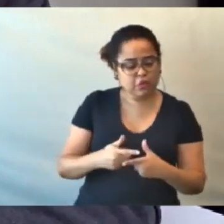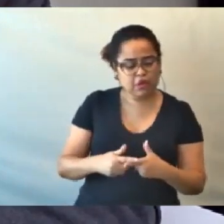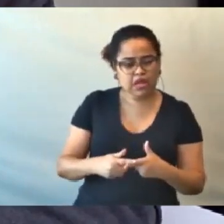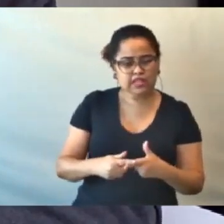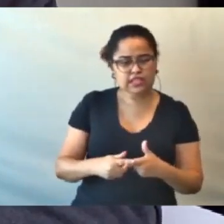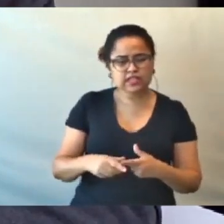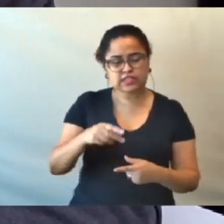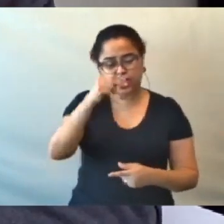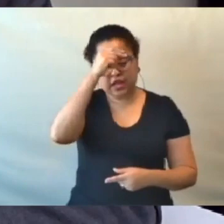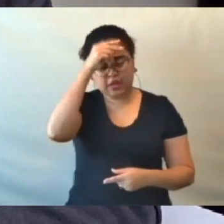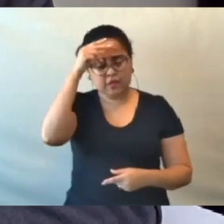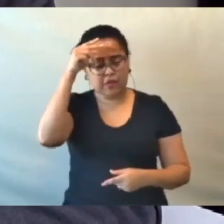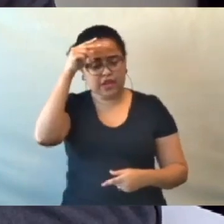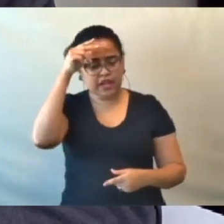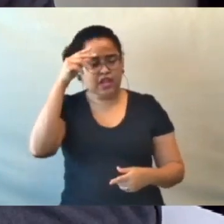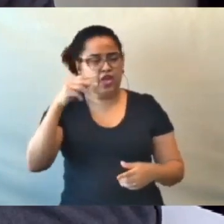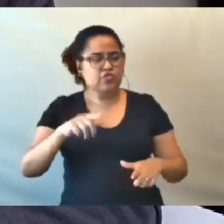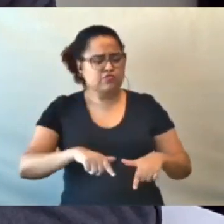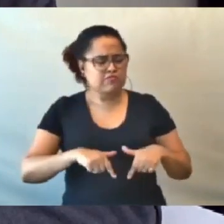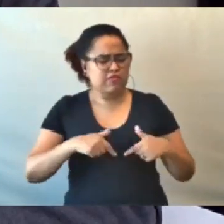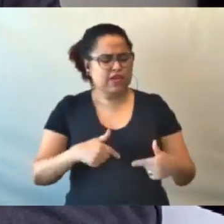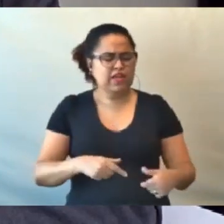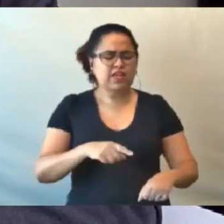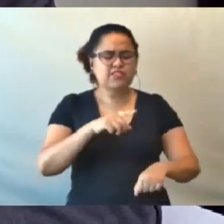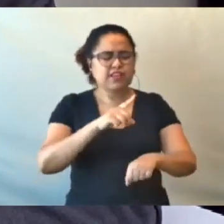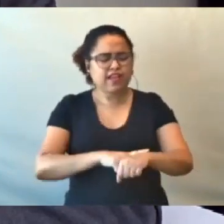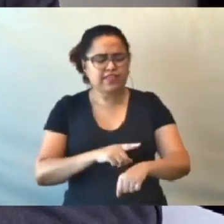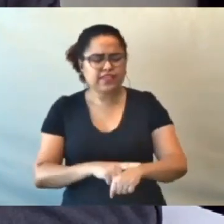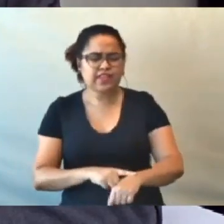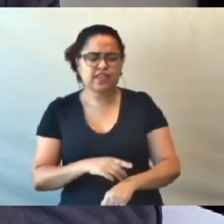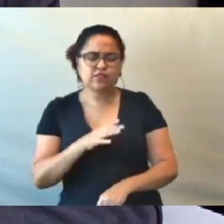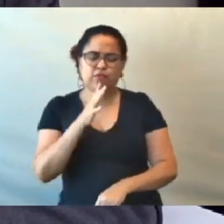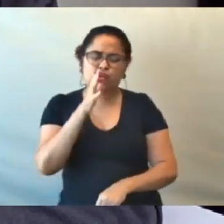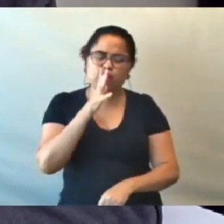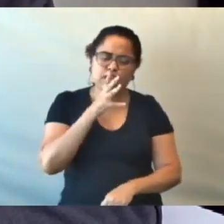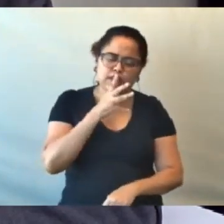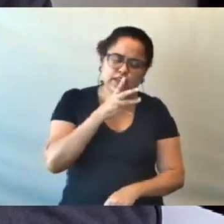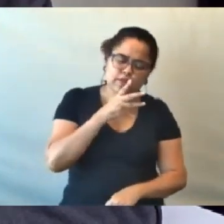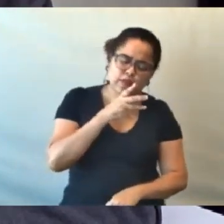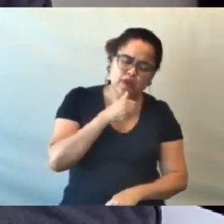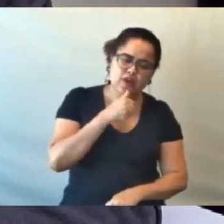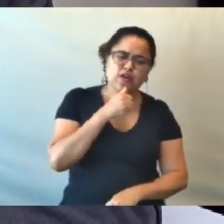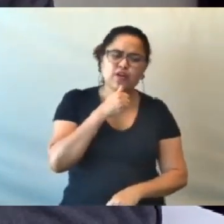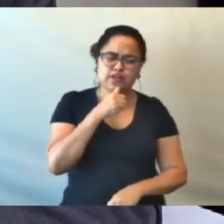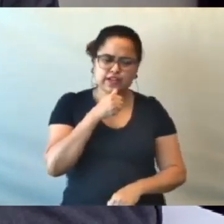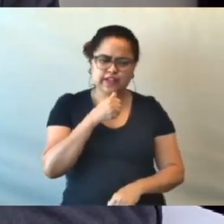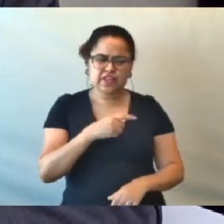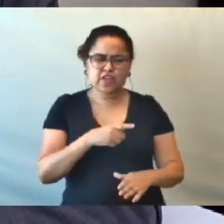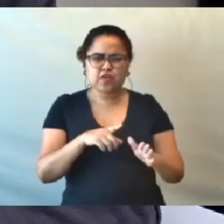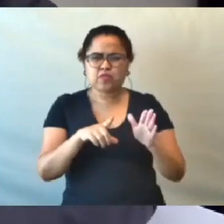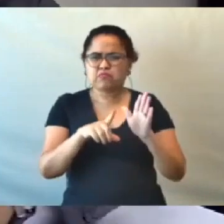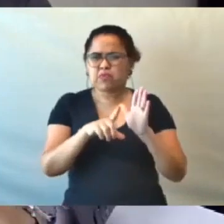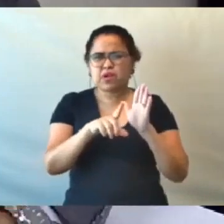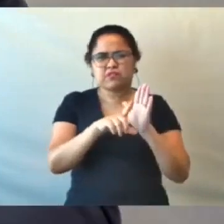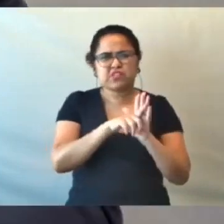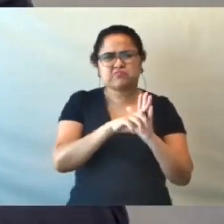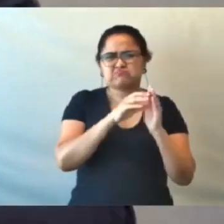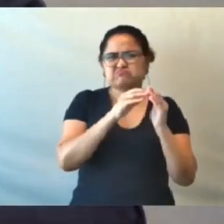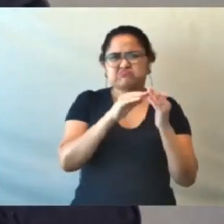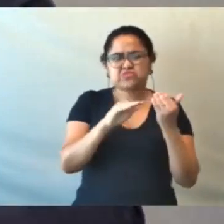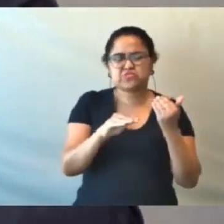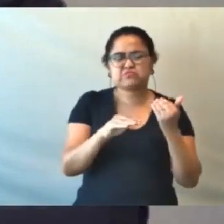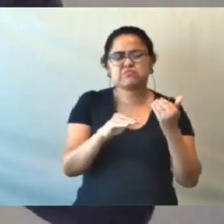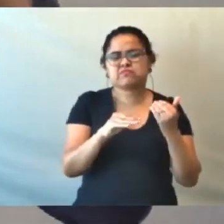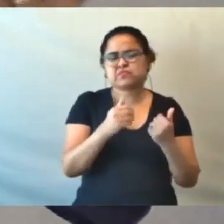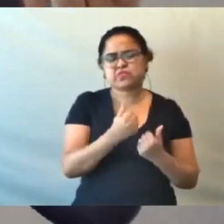haja a tempo, demora, faz uma inexigibilidade sem sustentação. E professores, com todo respeito,